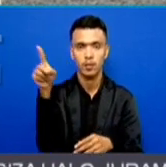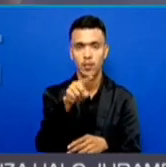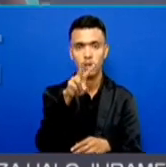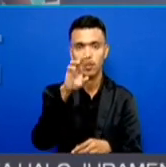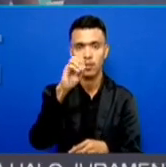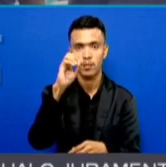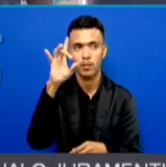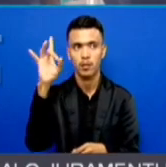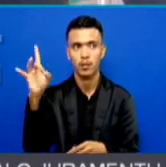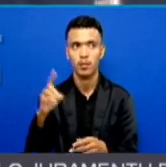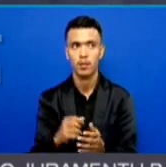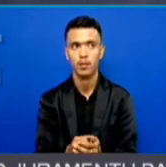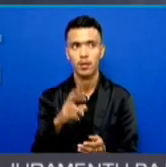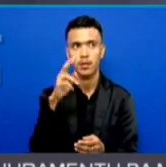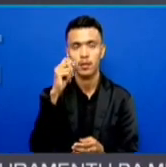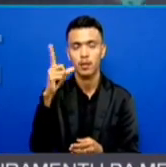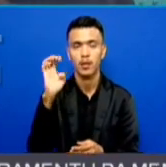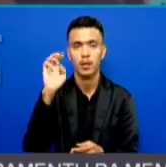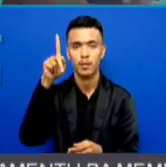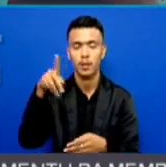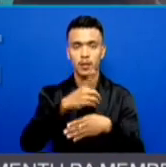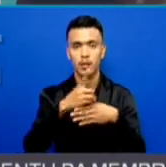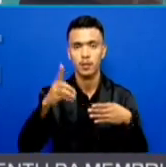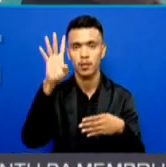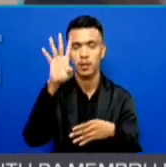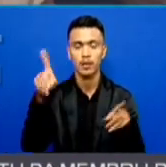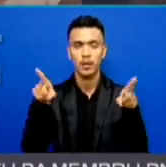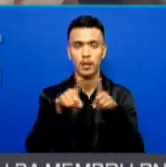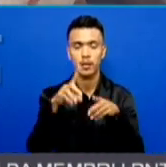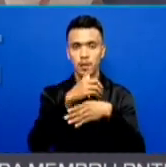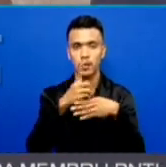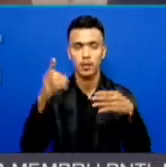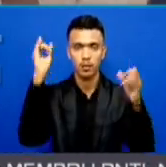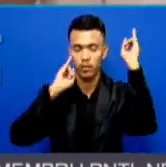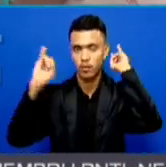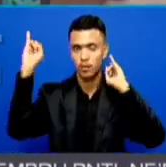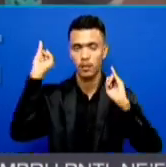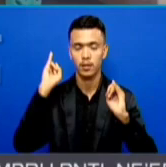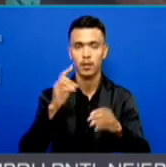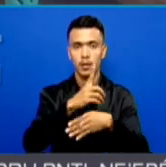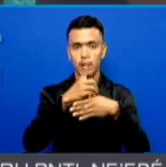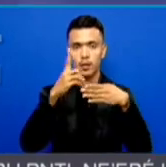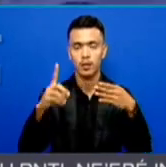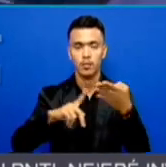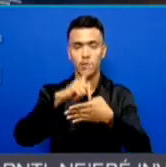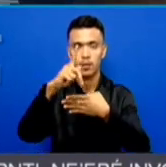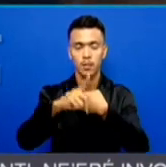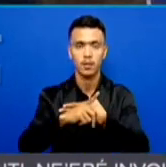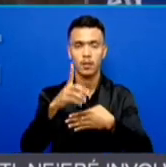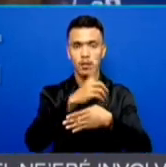42/2008 linha. RTTLEP e a direção HAT, Hanesan, direção de informação na atualidade, direção